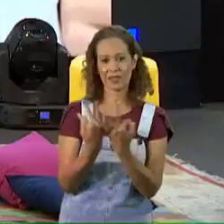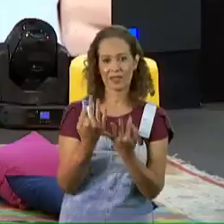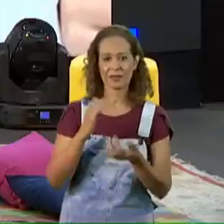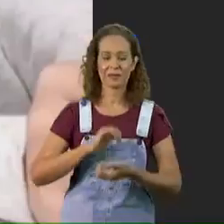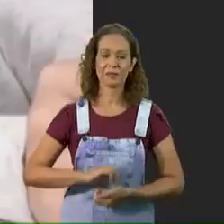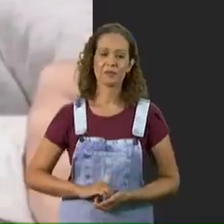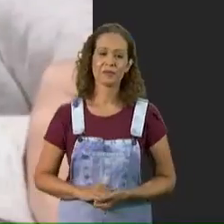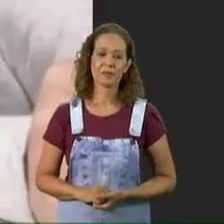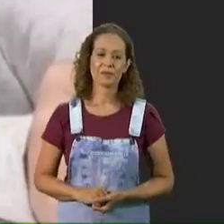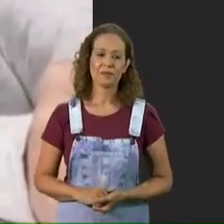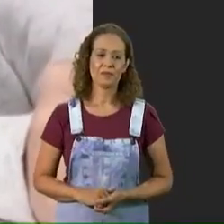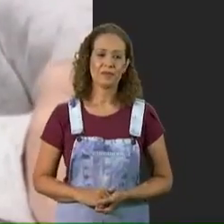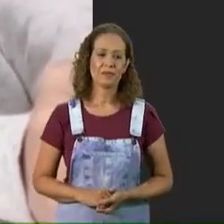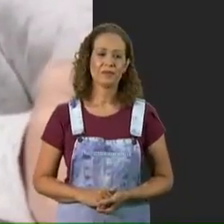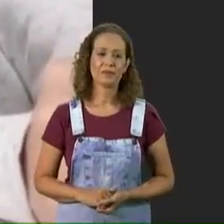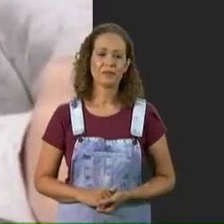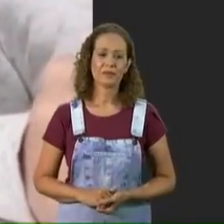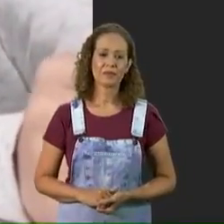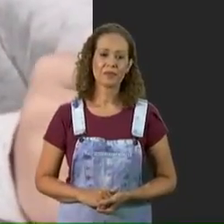conosco.